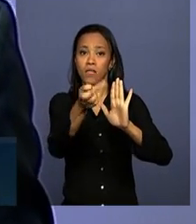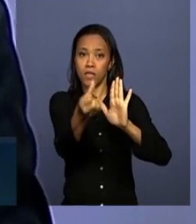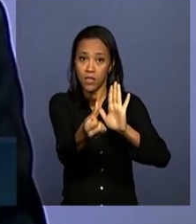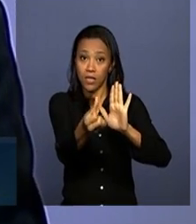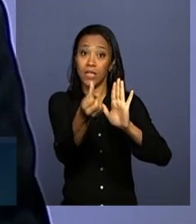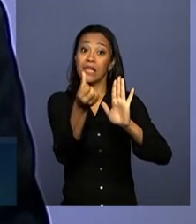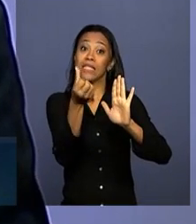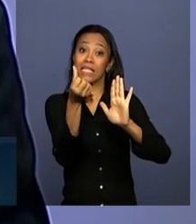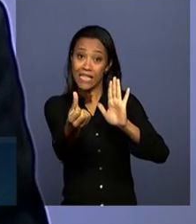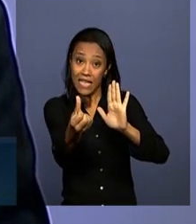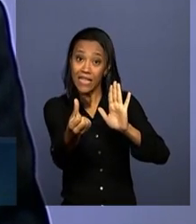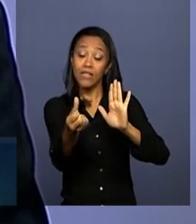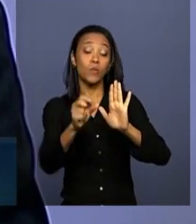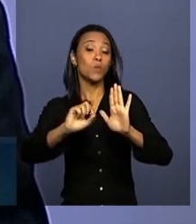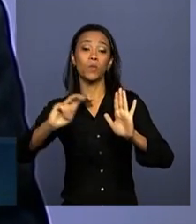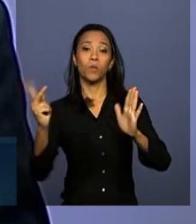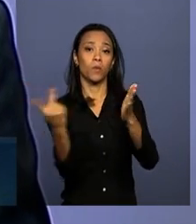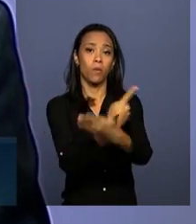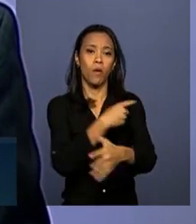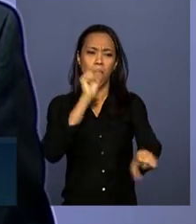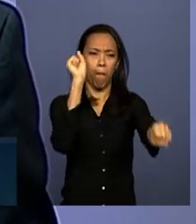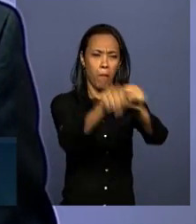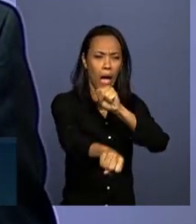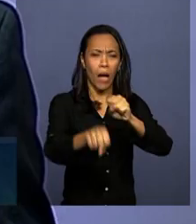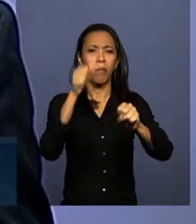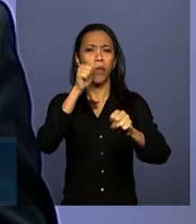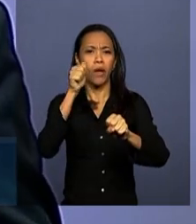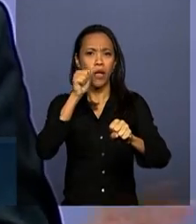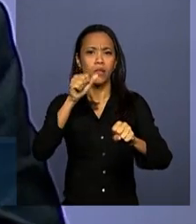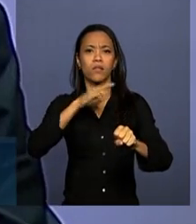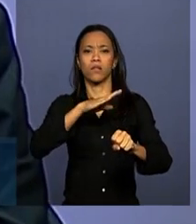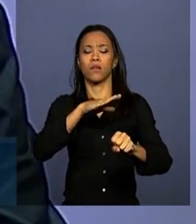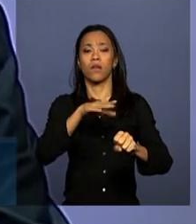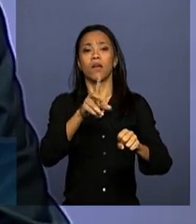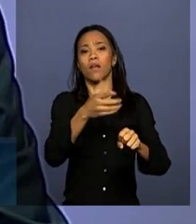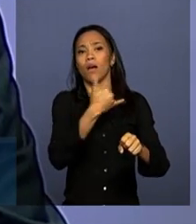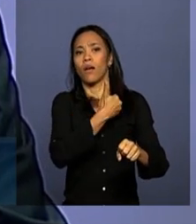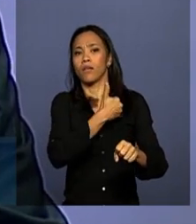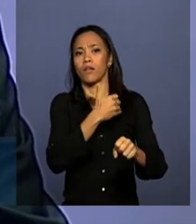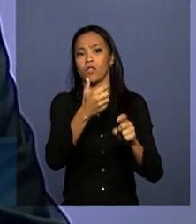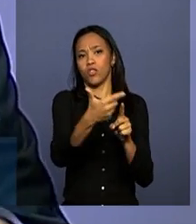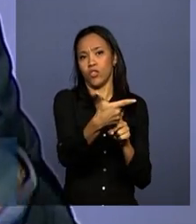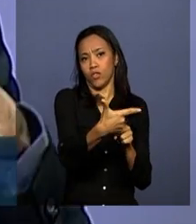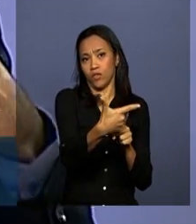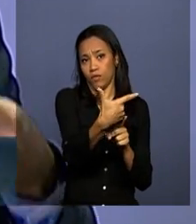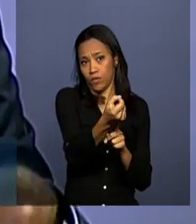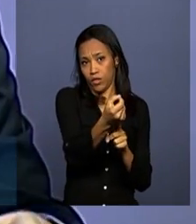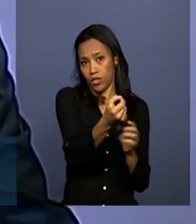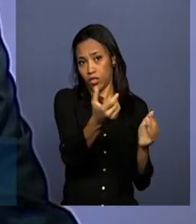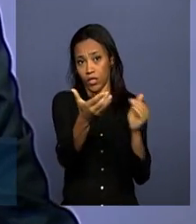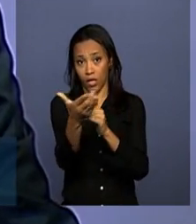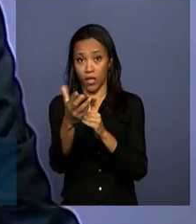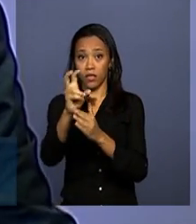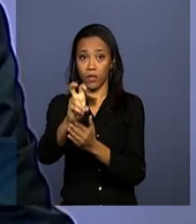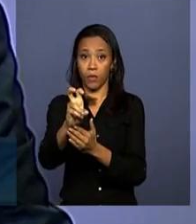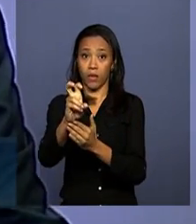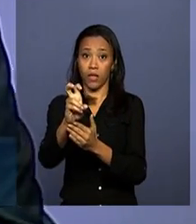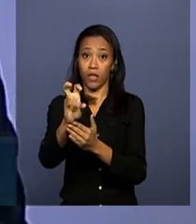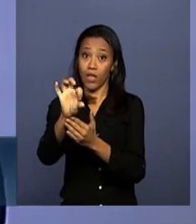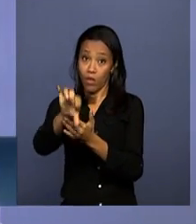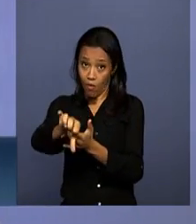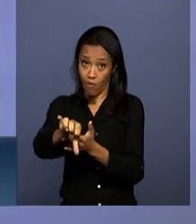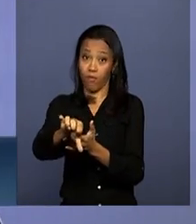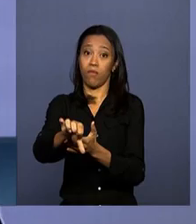79.566 casos de violência contra mulheres entre 20 e 59 anos. É. Mais que os homicídios. Mais